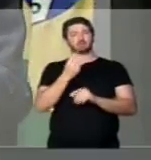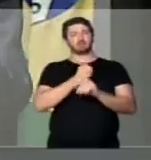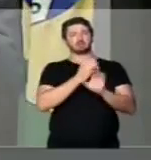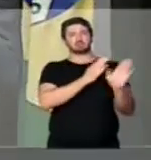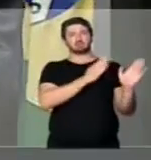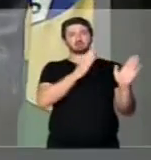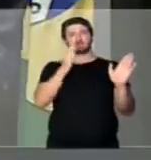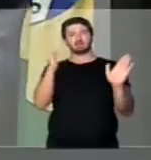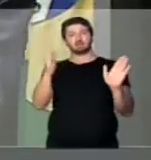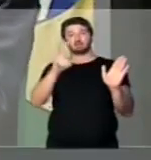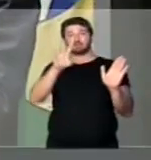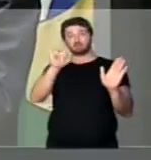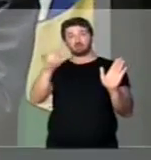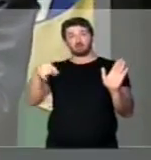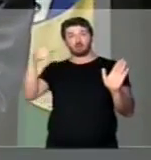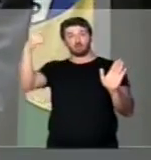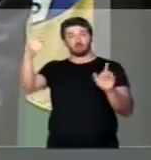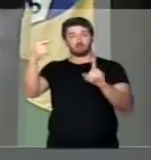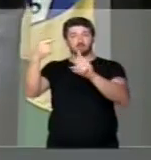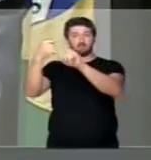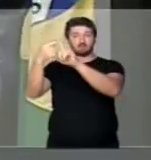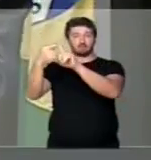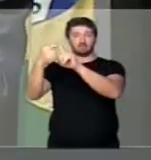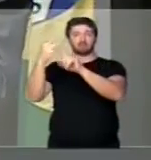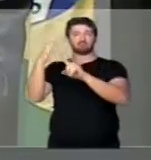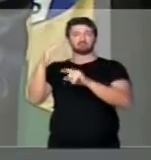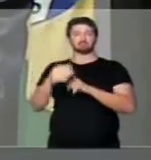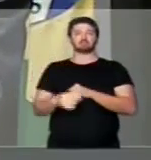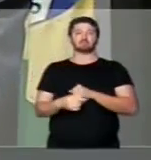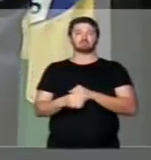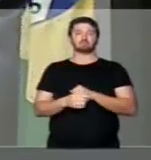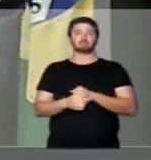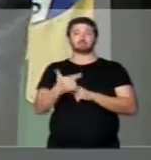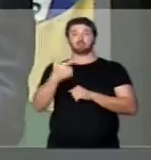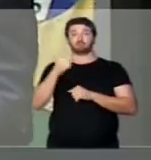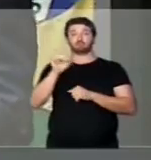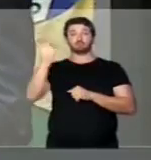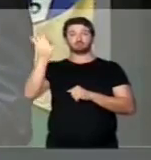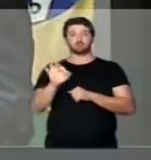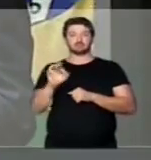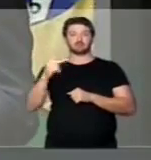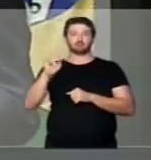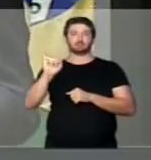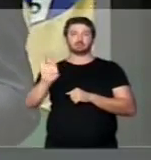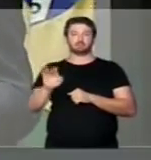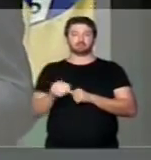anos deverá aumentar mais de 20 pontos do PIB.